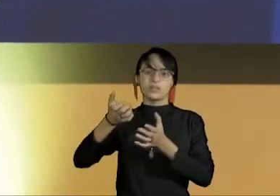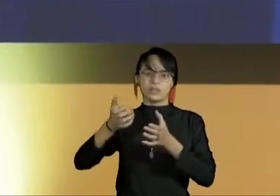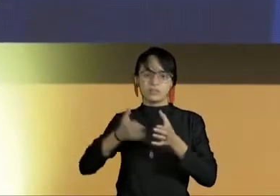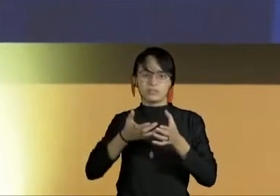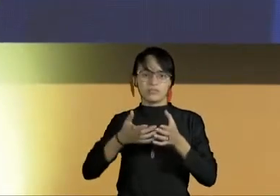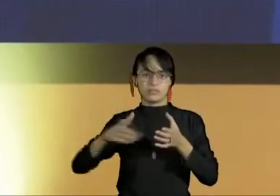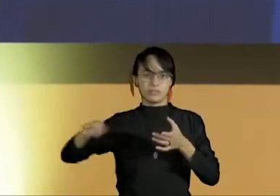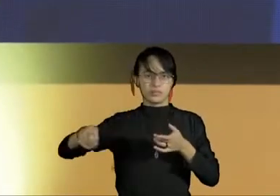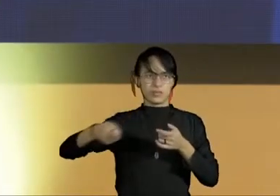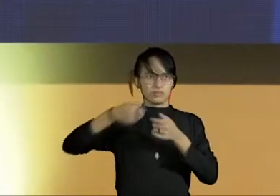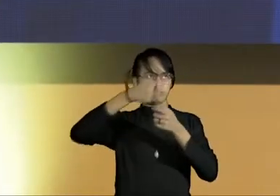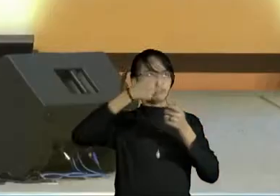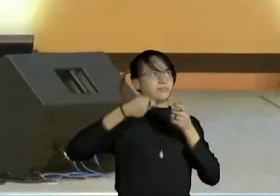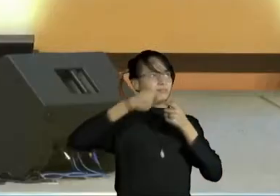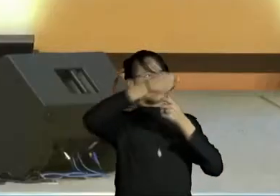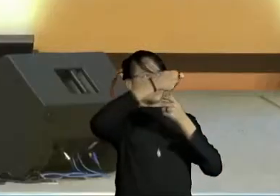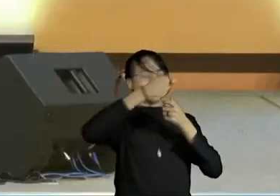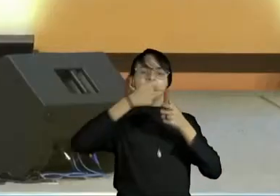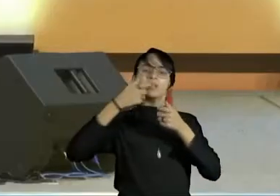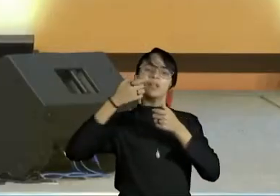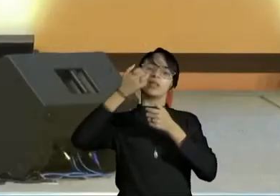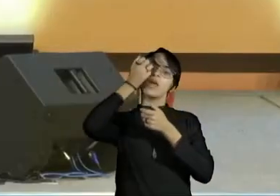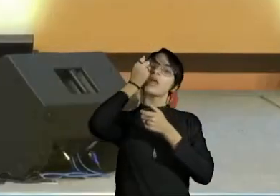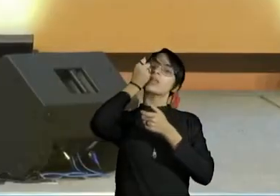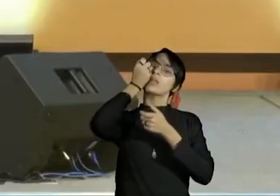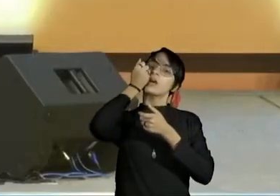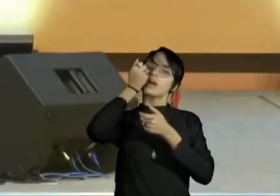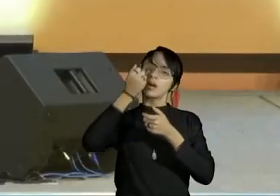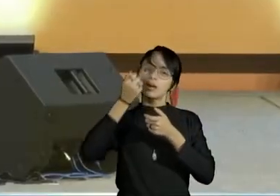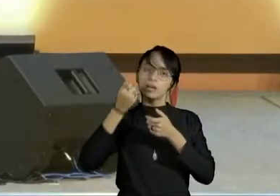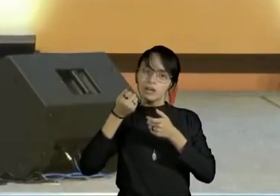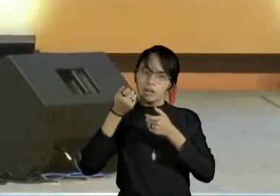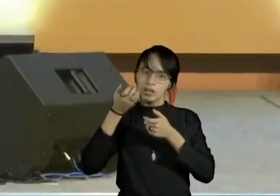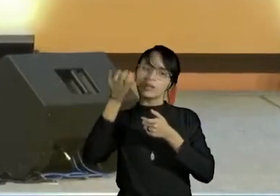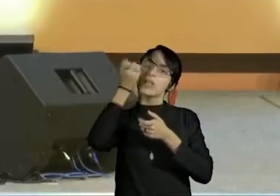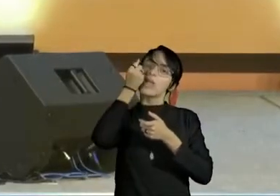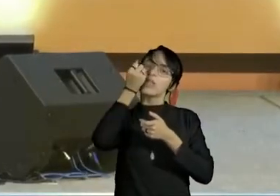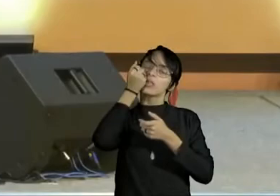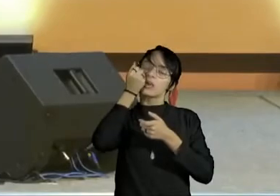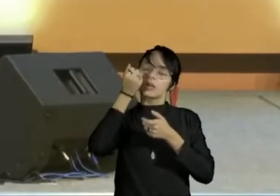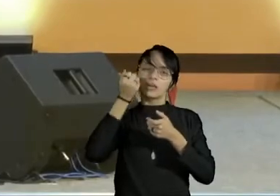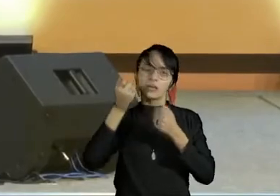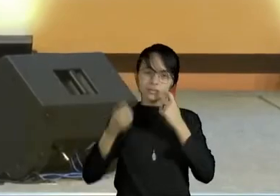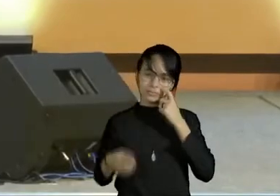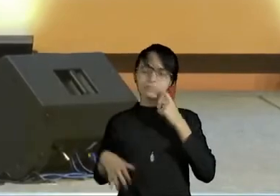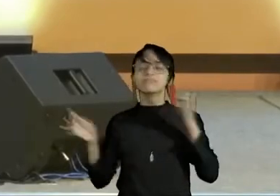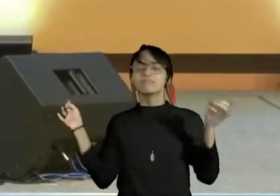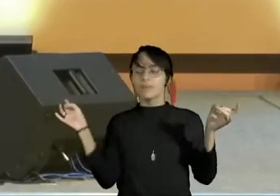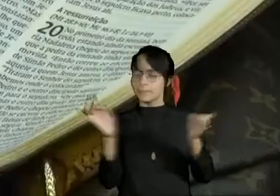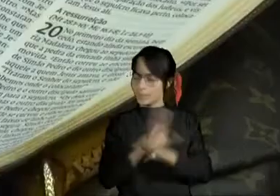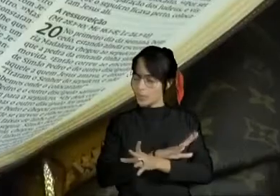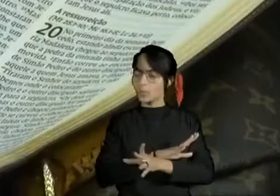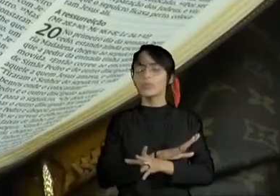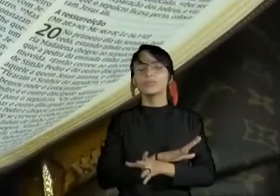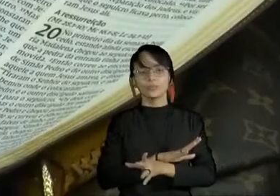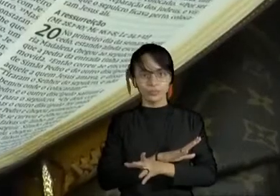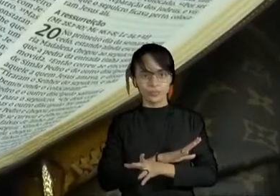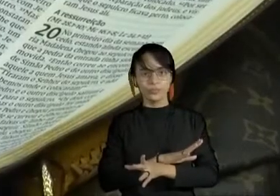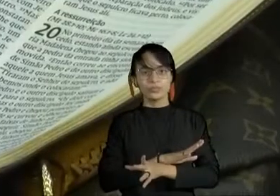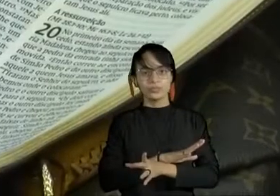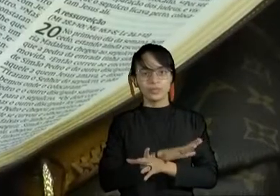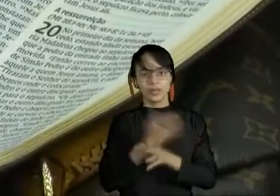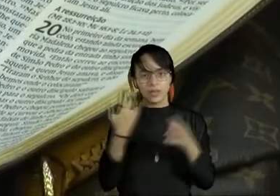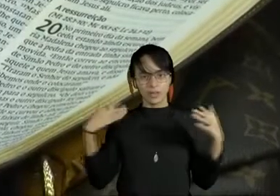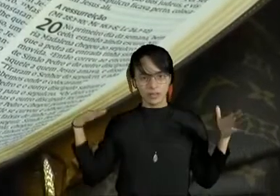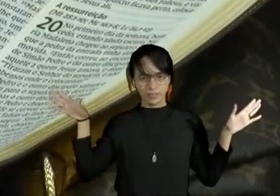vara de ísopo e chegaram-na à sua boca. Quando Jesus recebeu o vinagre, disse, está consumado. E inclinando